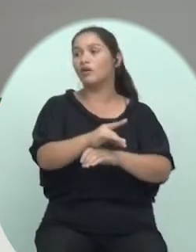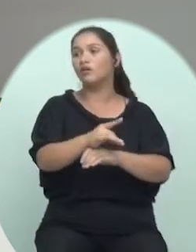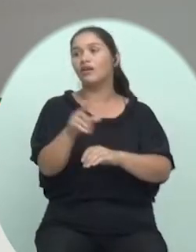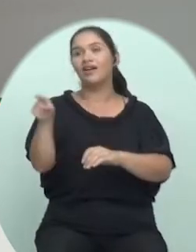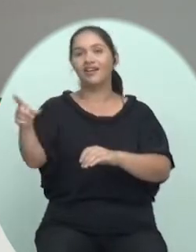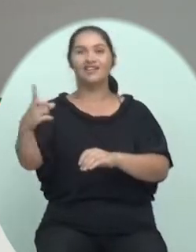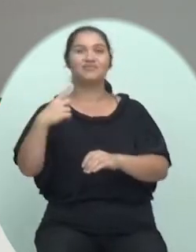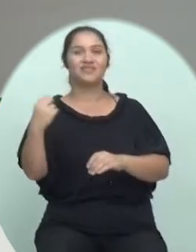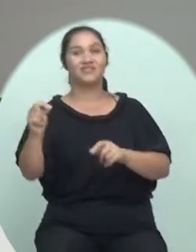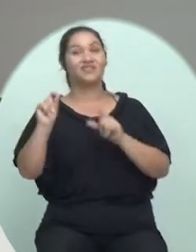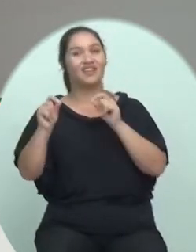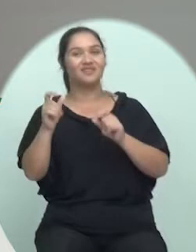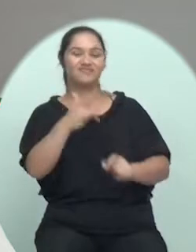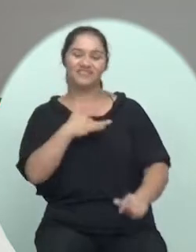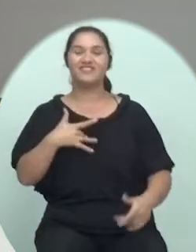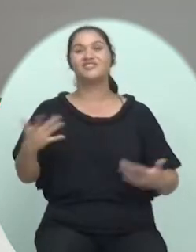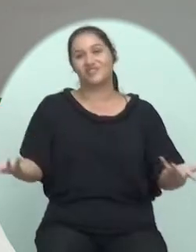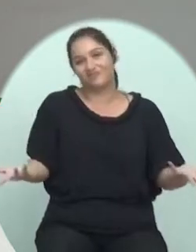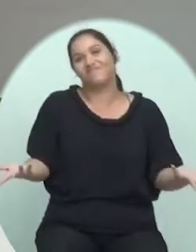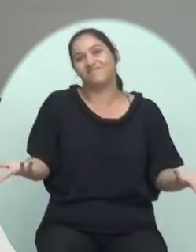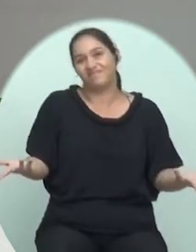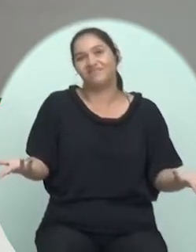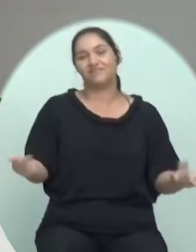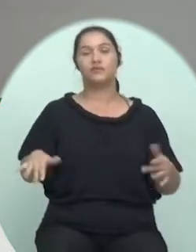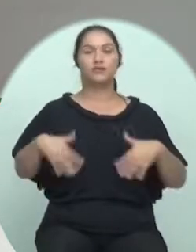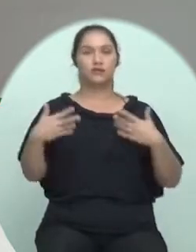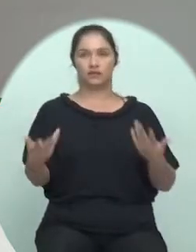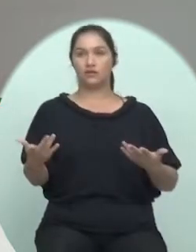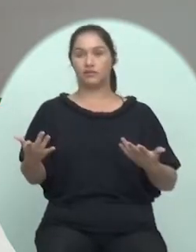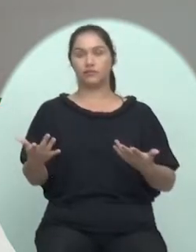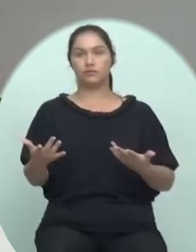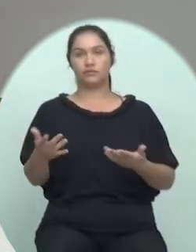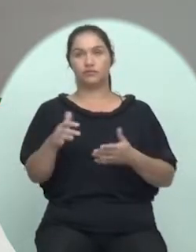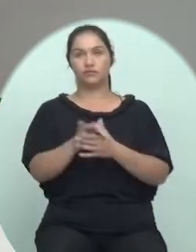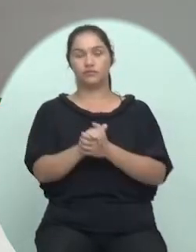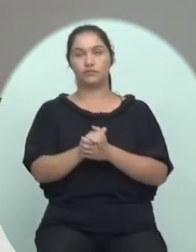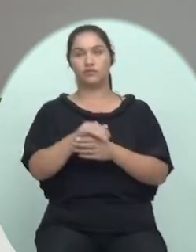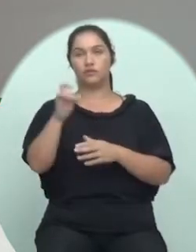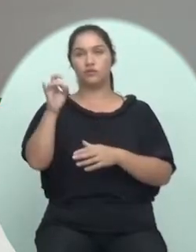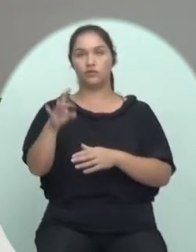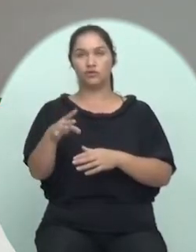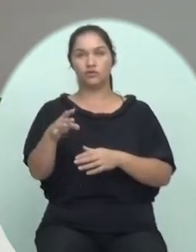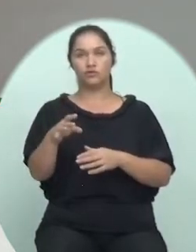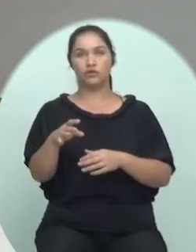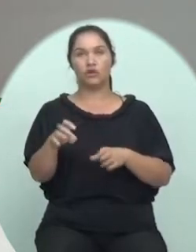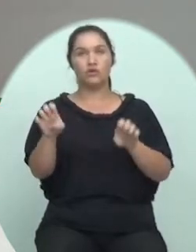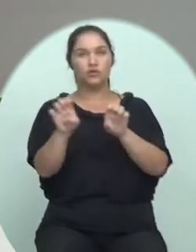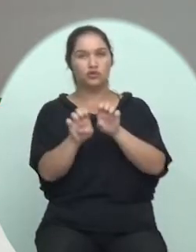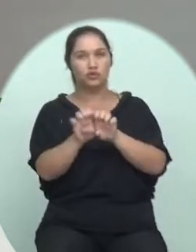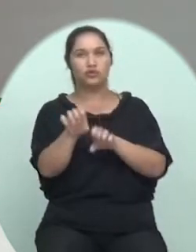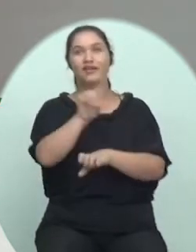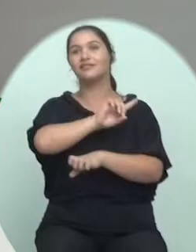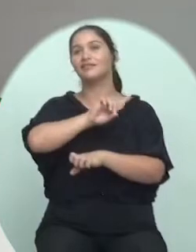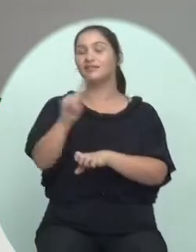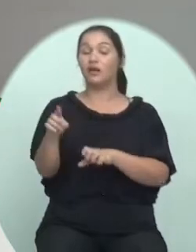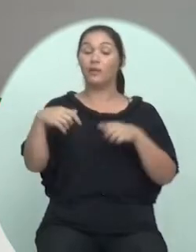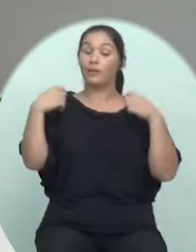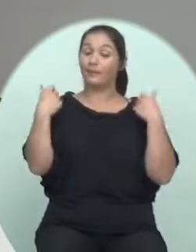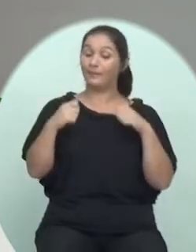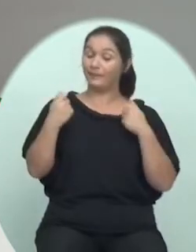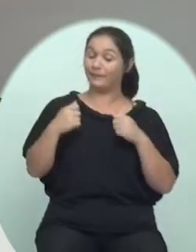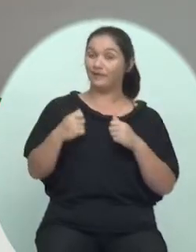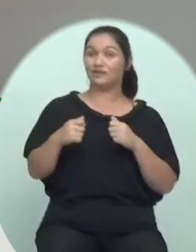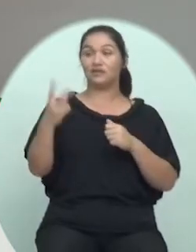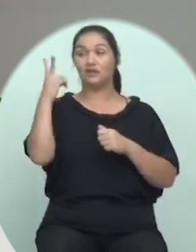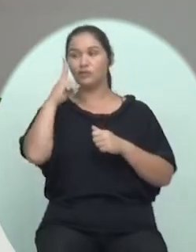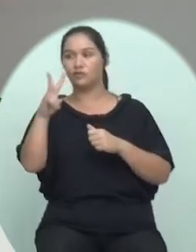ela vai escolher a saúde de alguém da família. Então não podemos só levar para o lado da infraestrutura, mas também ter um olhar mais crítico em